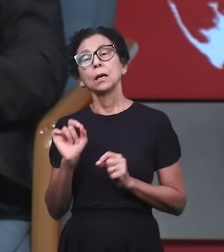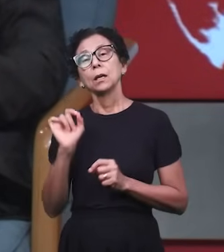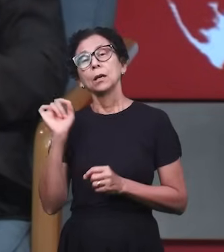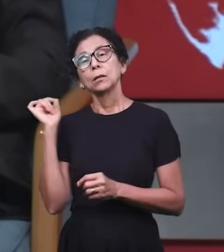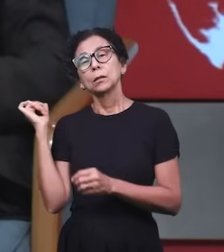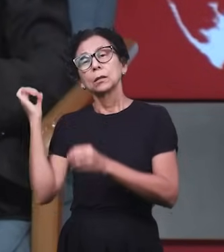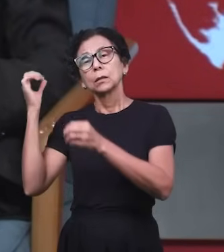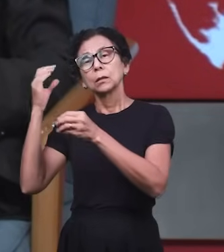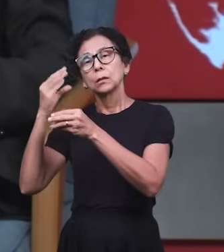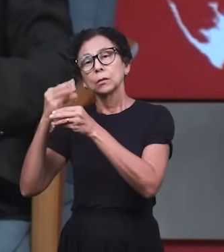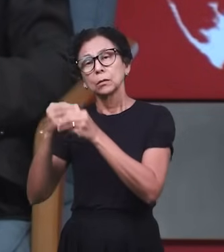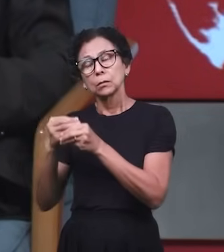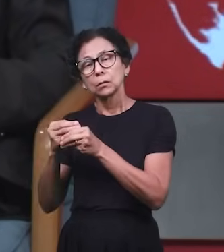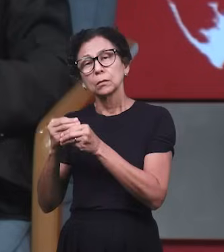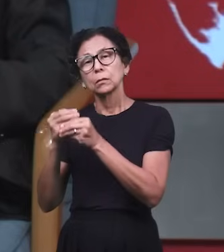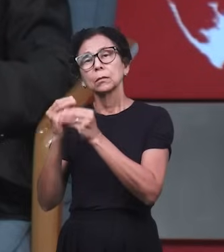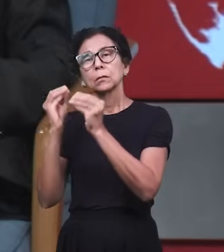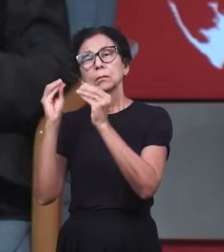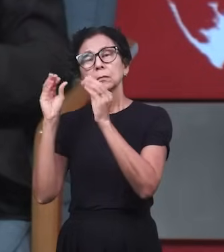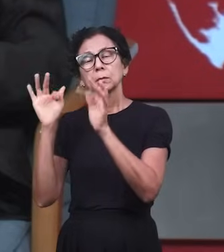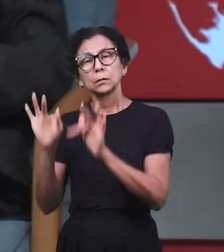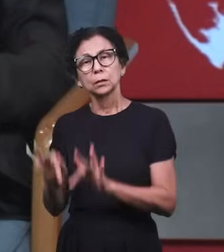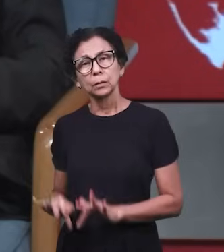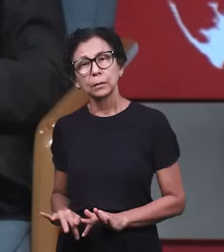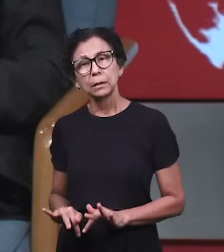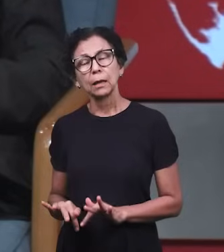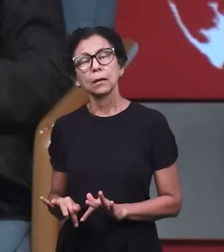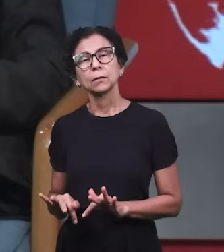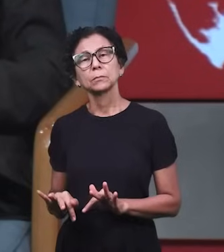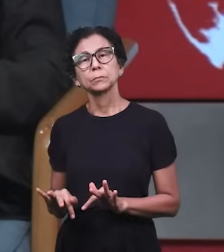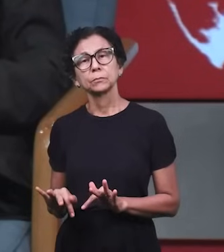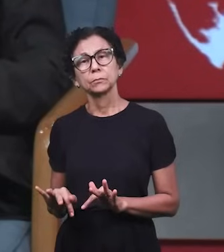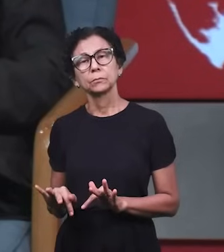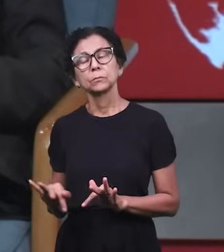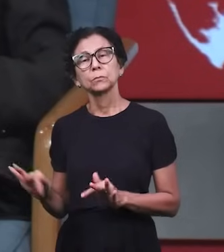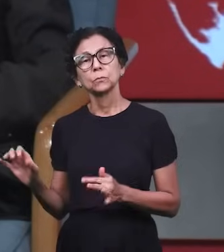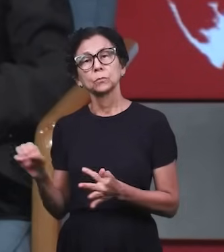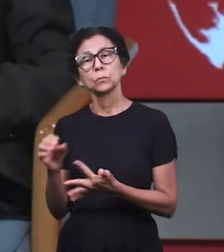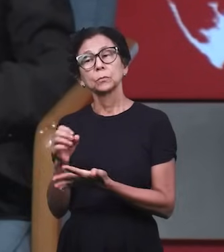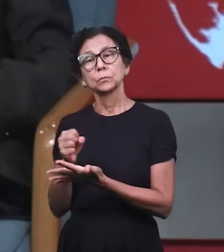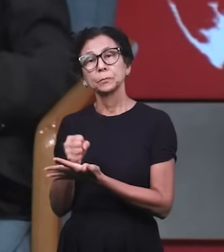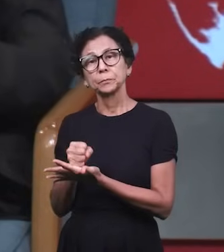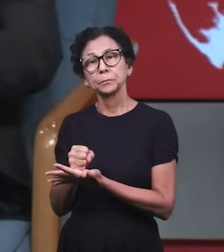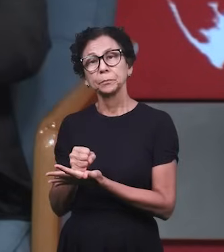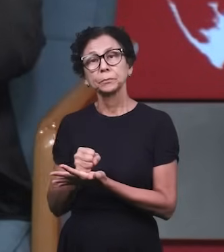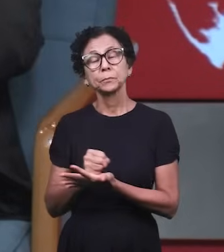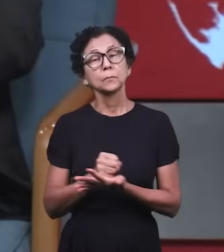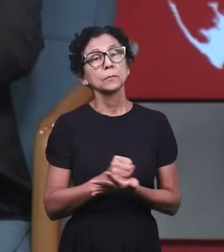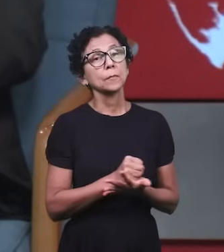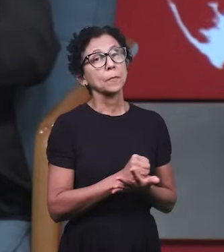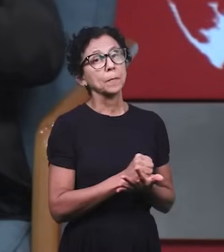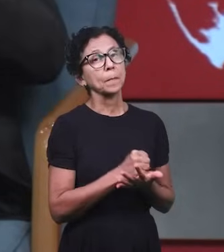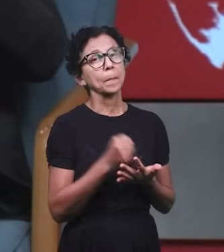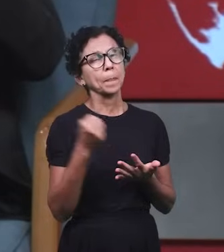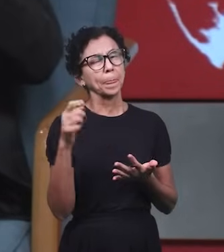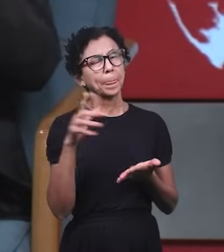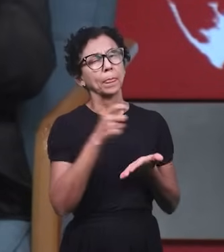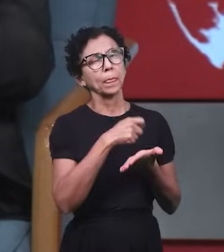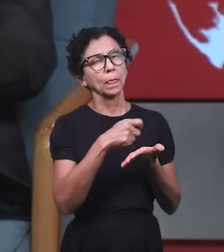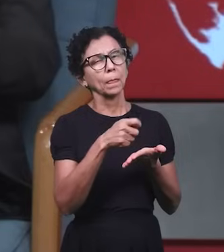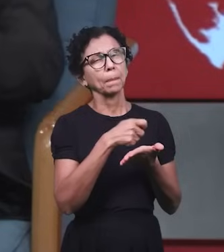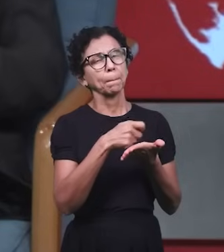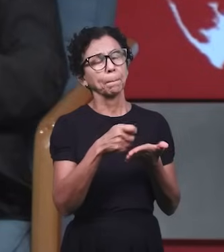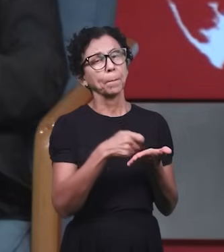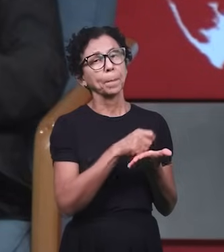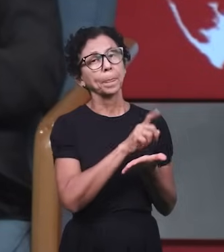a palavra, ou seja, que era o cânon cristão que ainda não estava pronto. Então, quando ele veio, então a palavra